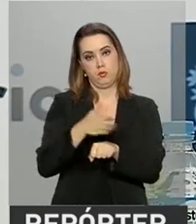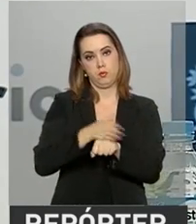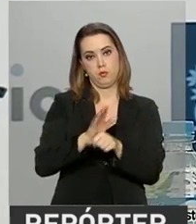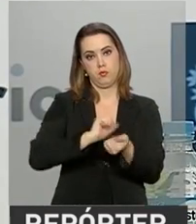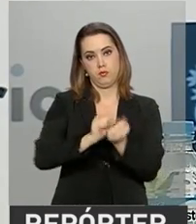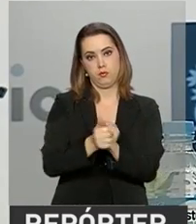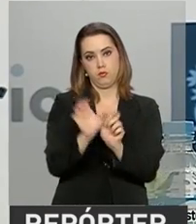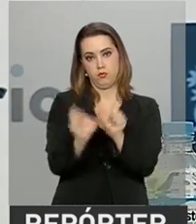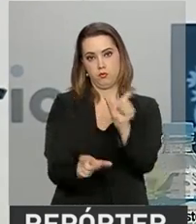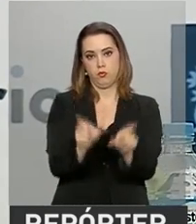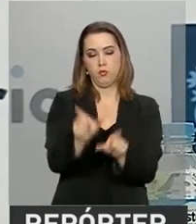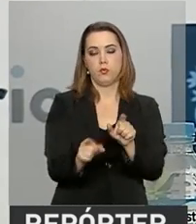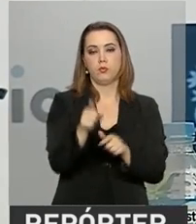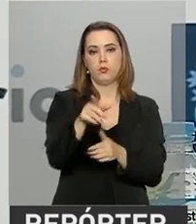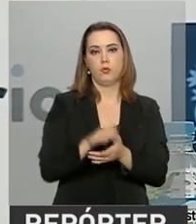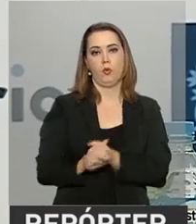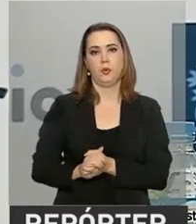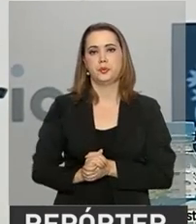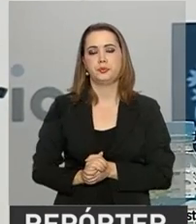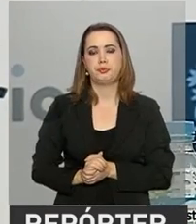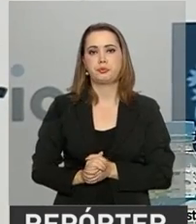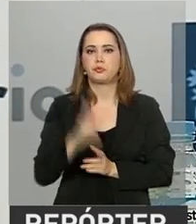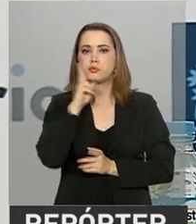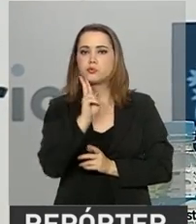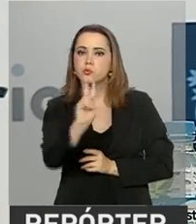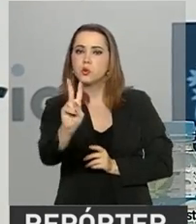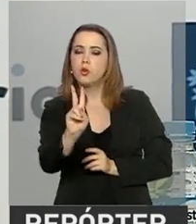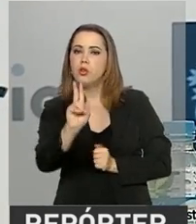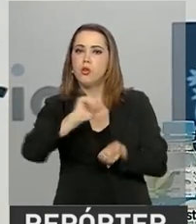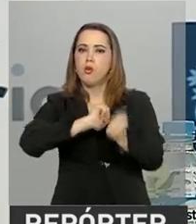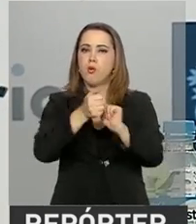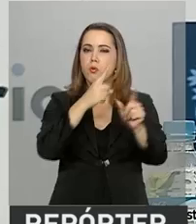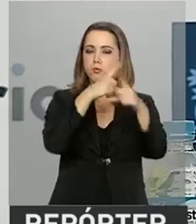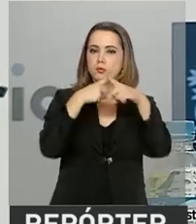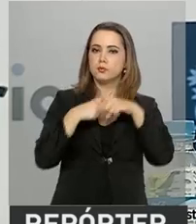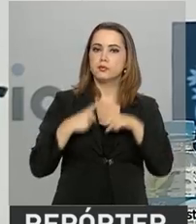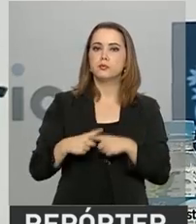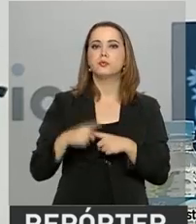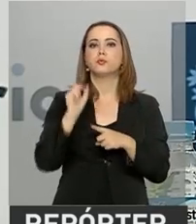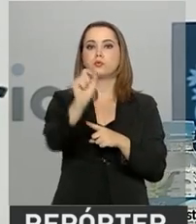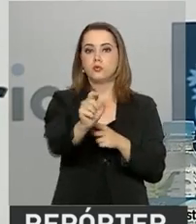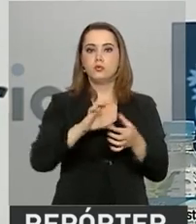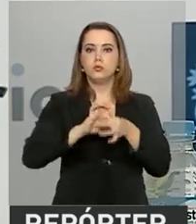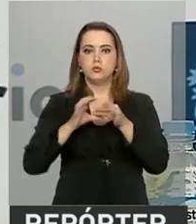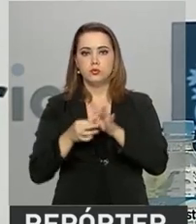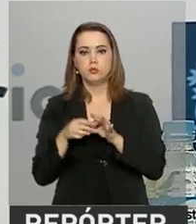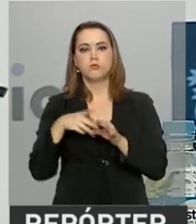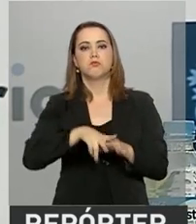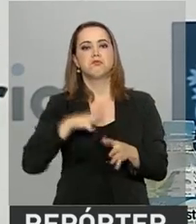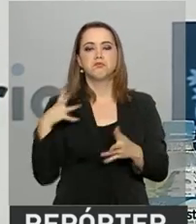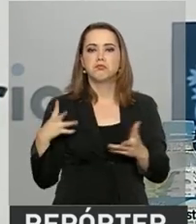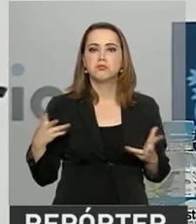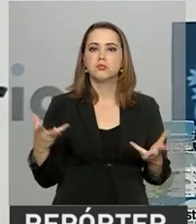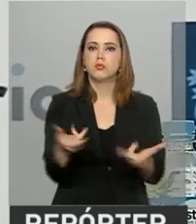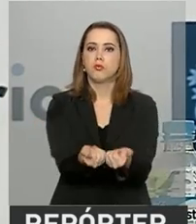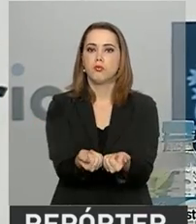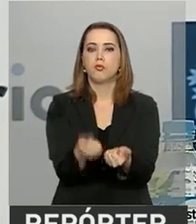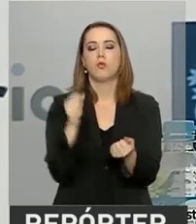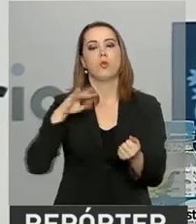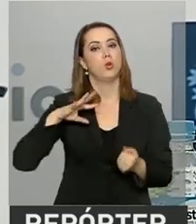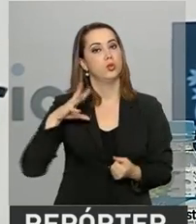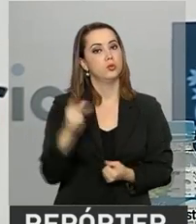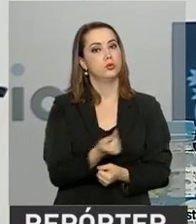assistir nos Jogos Olímpicos, jogos feitos com absoluta eficiência, onde